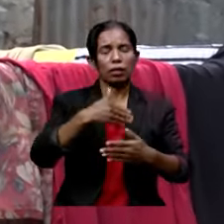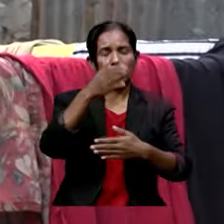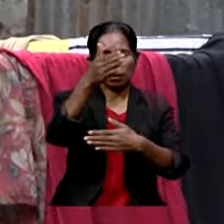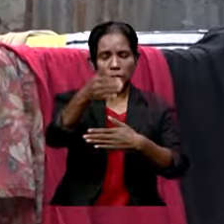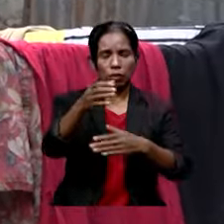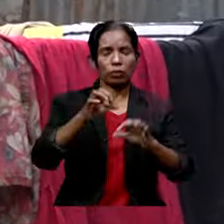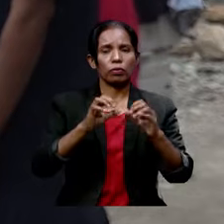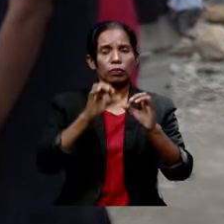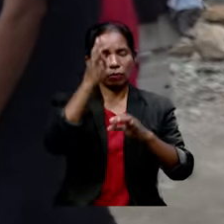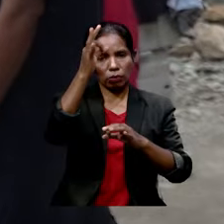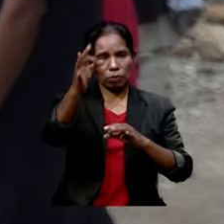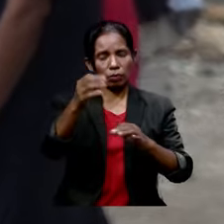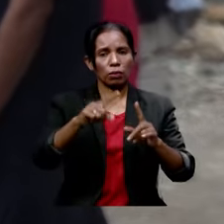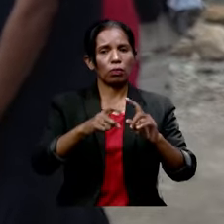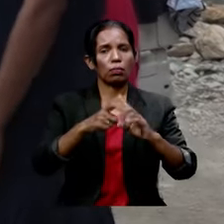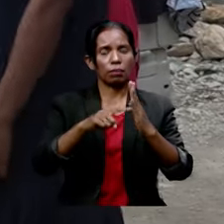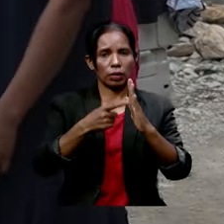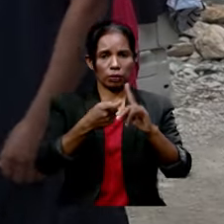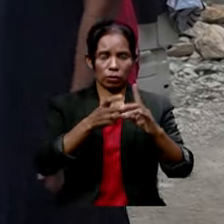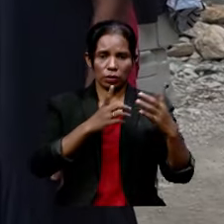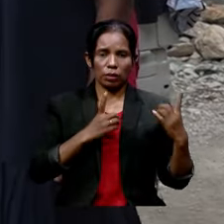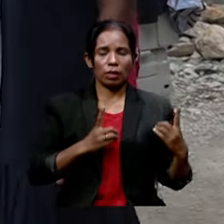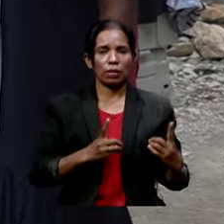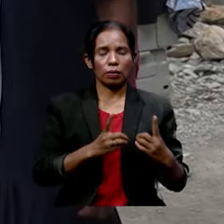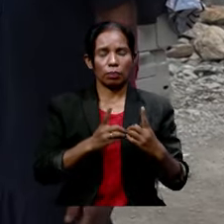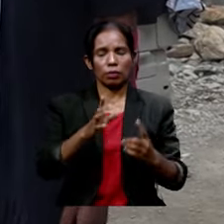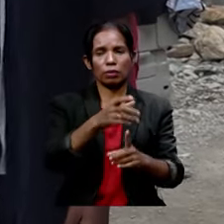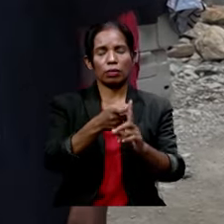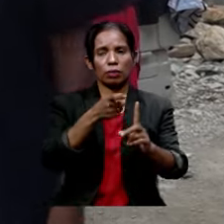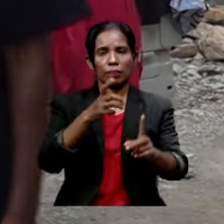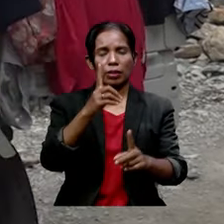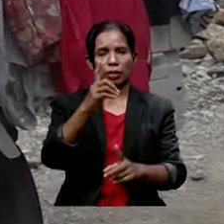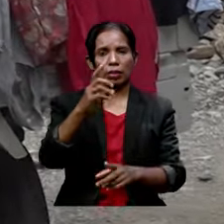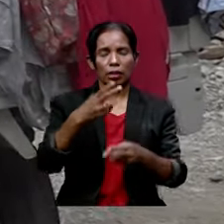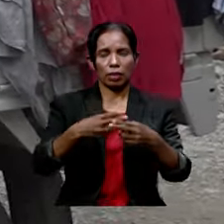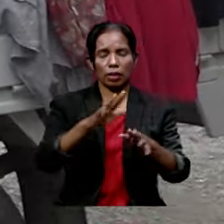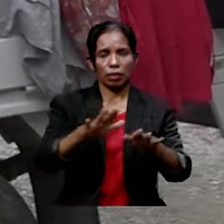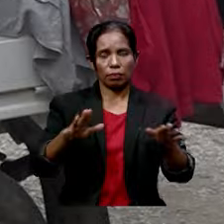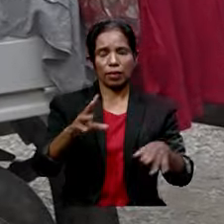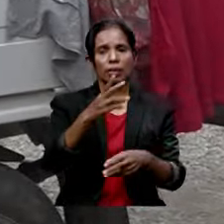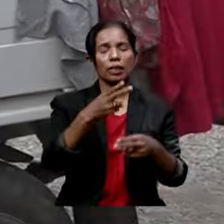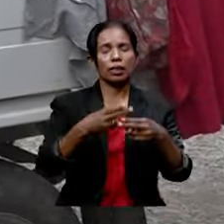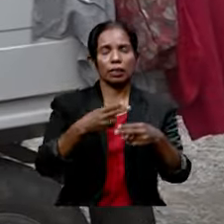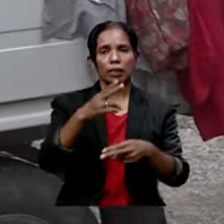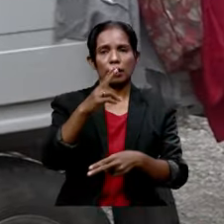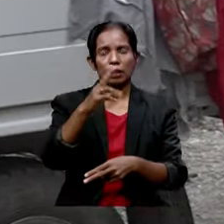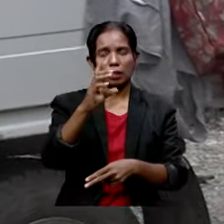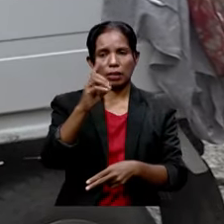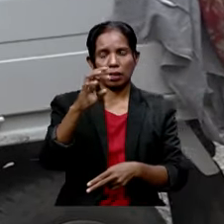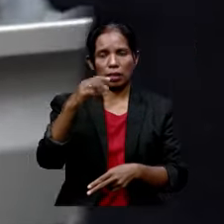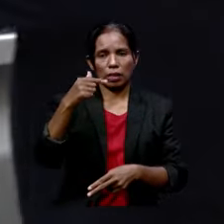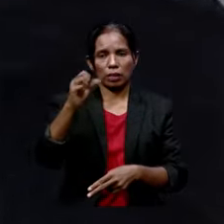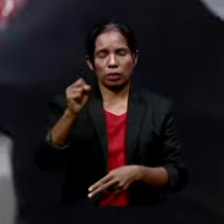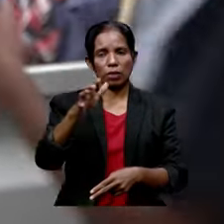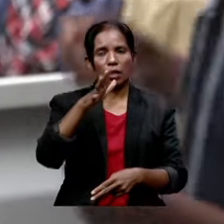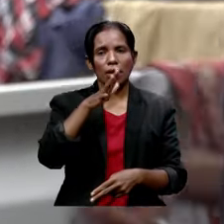husi inan aman. Hanesan saida mag dekorasi Ribeiro, ho tinang nen, hasoru iha ni Moris, ho nia inan Florinda